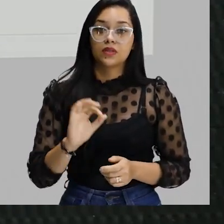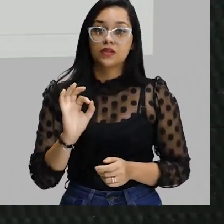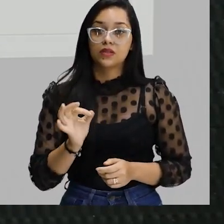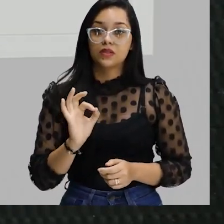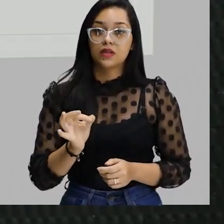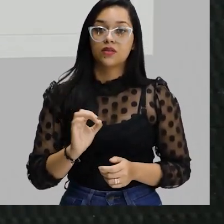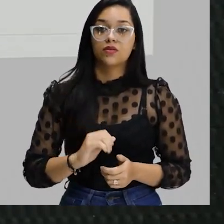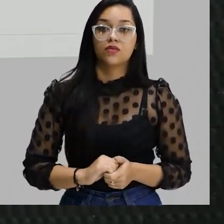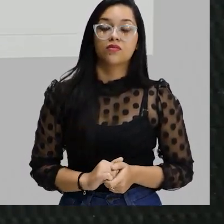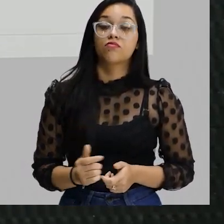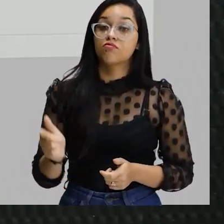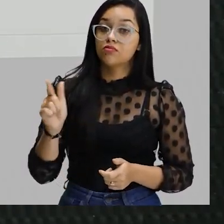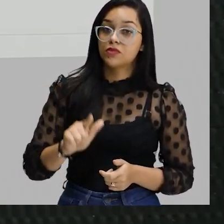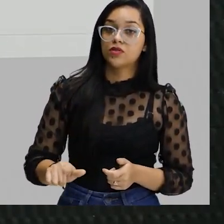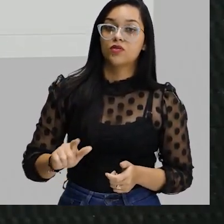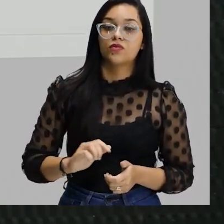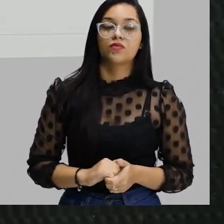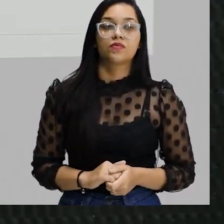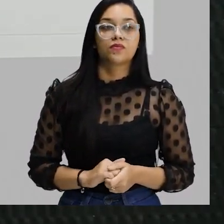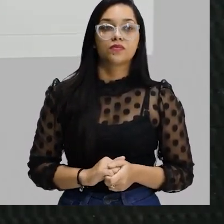Certo? Mais uma vez.